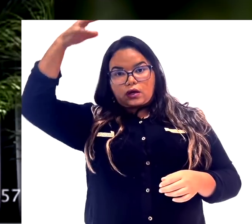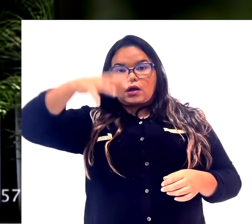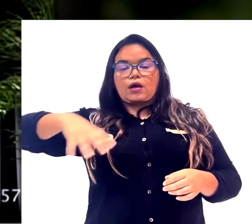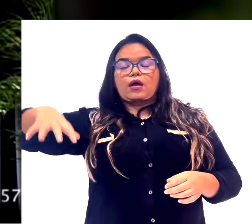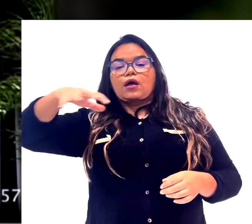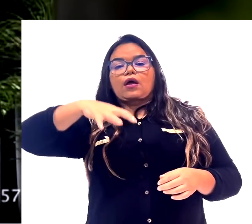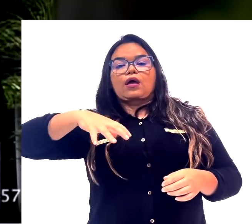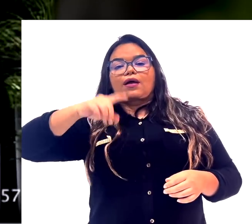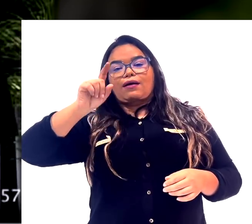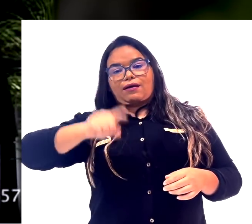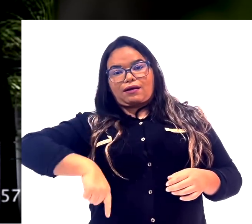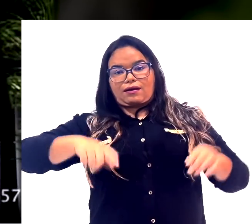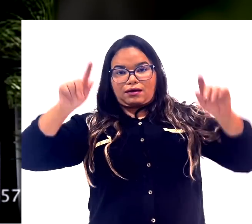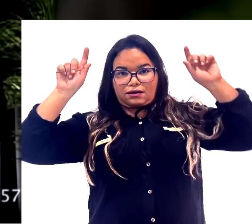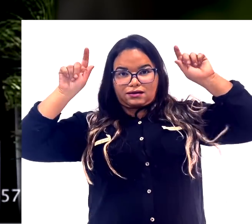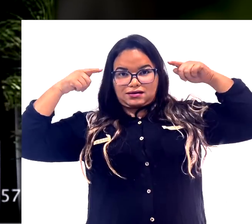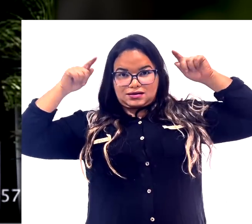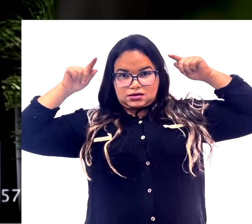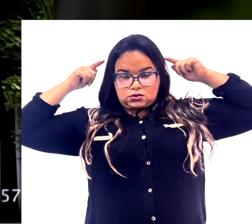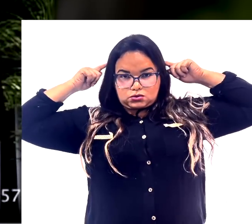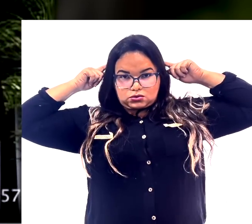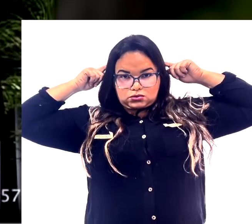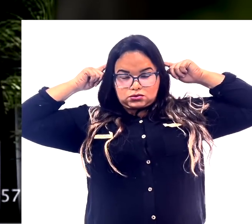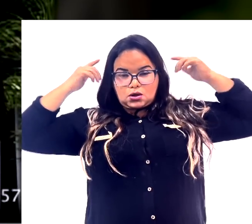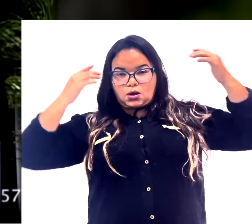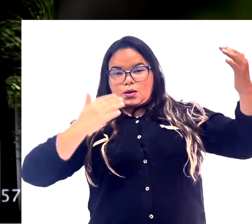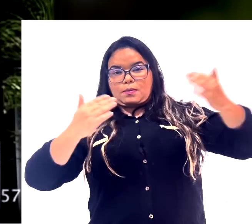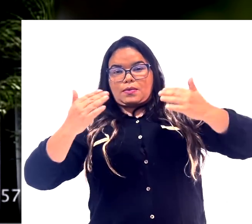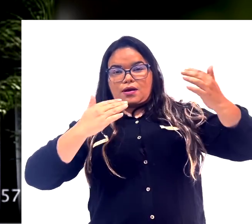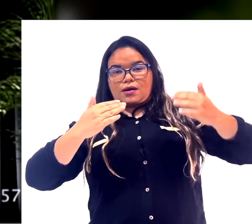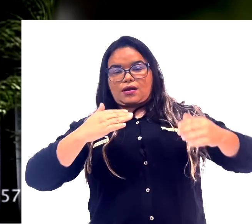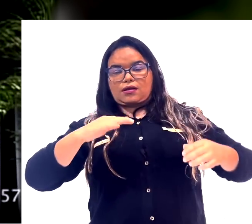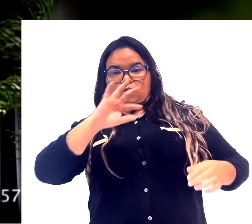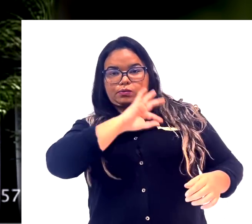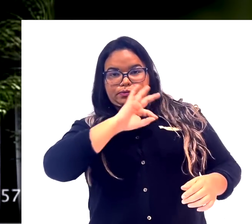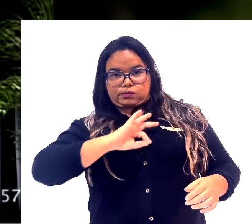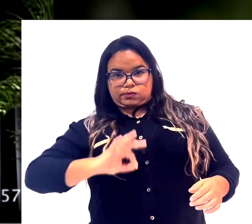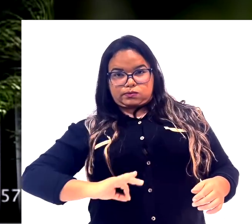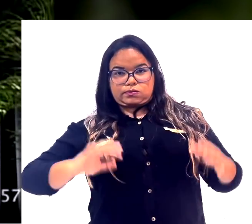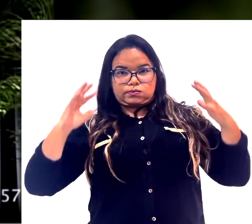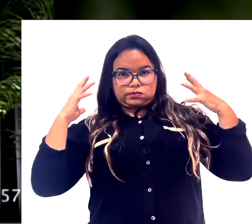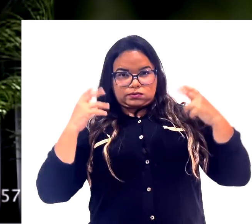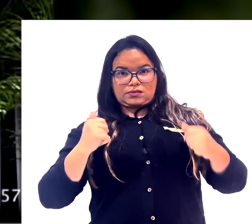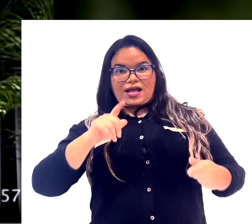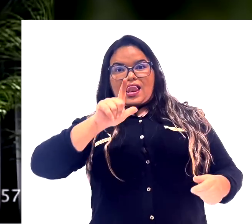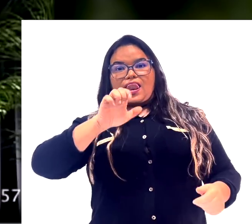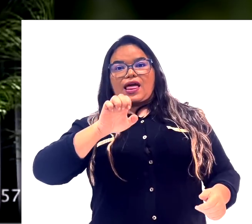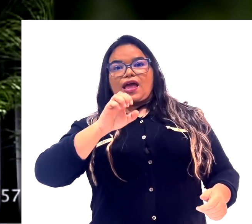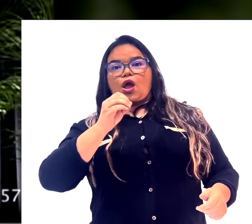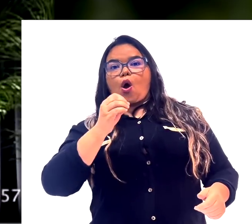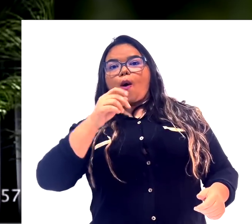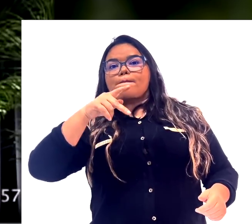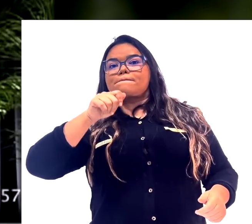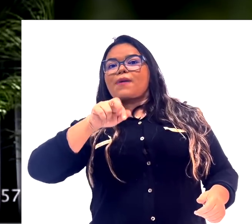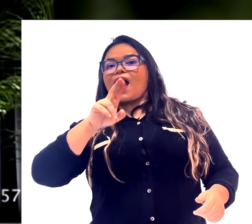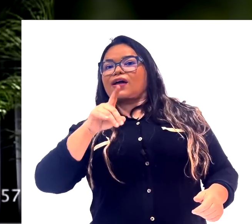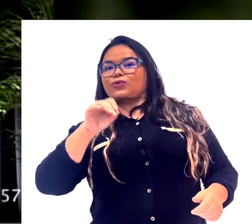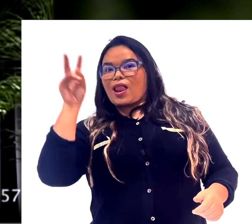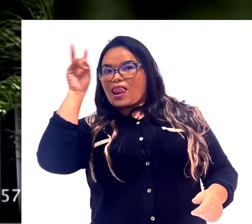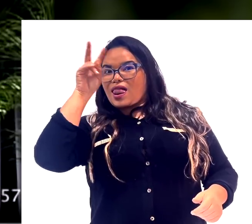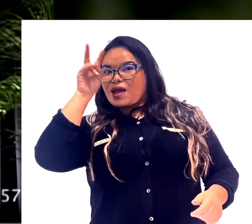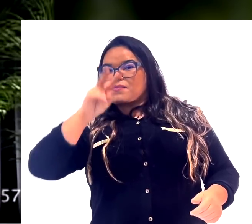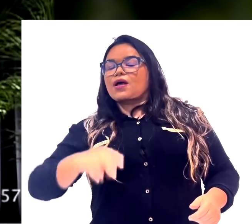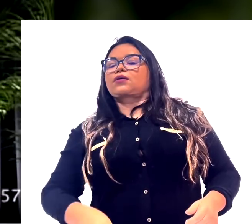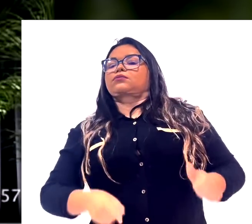o reino grego. E aqui ele é descrito como um leopardo. Lembram-se dos animais? Há um leão, um urso e